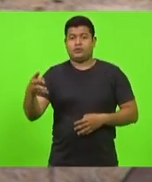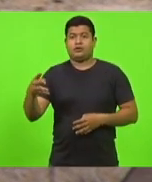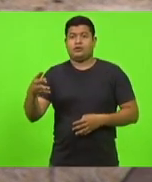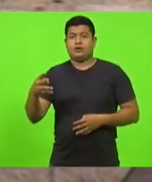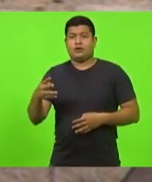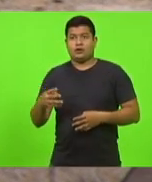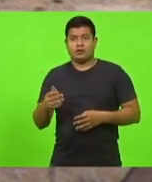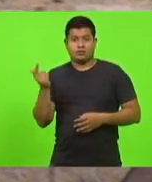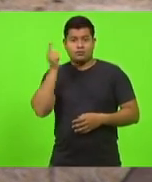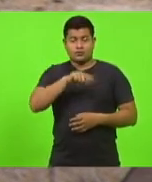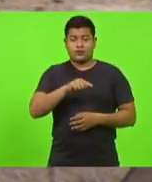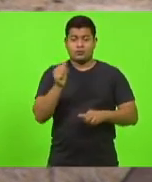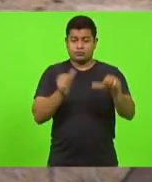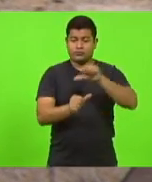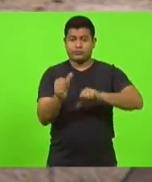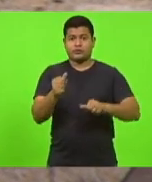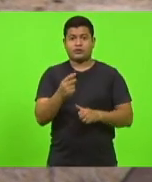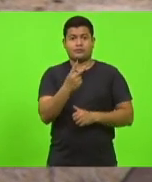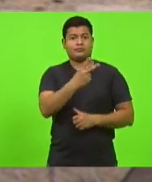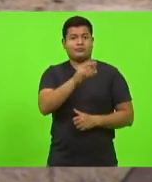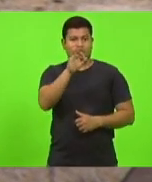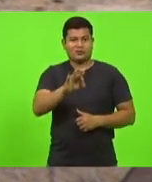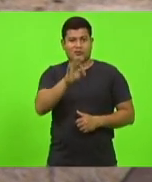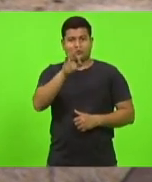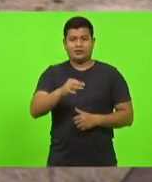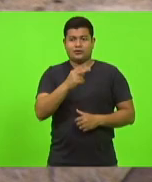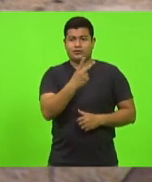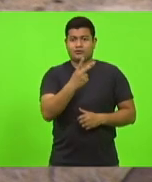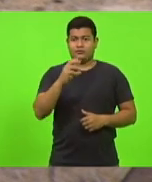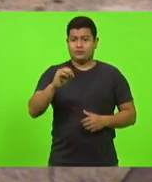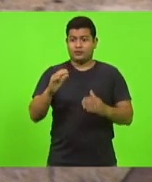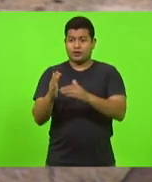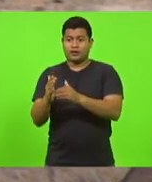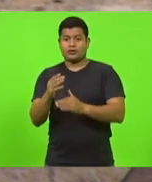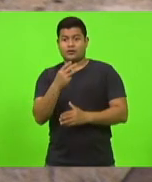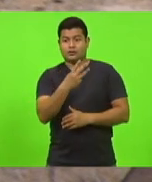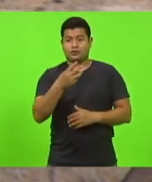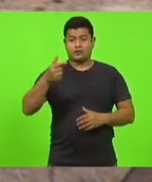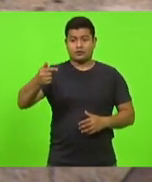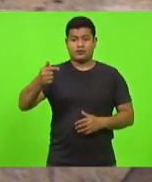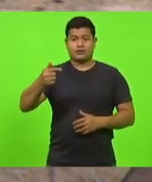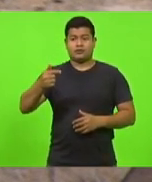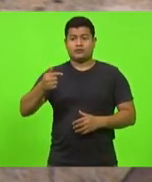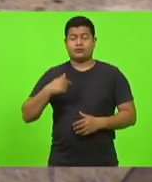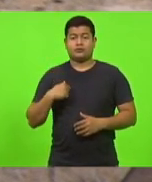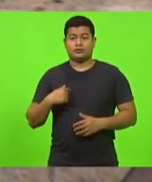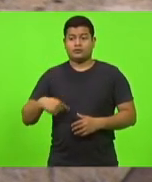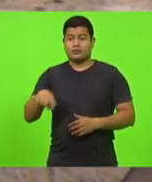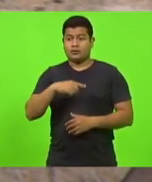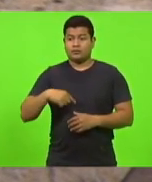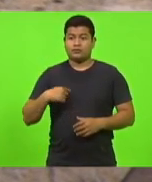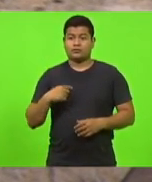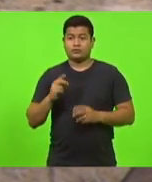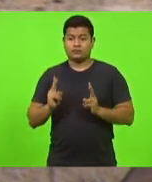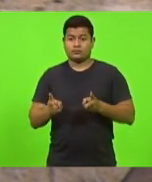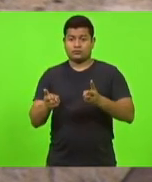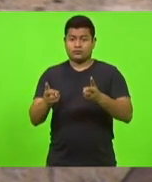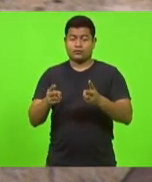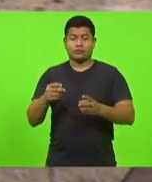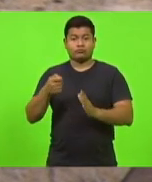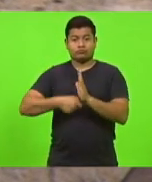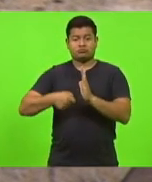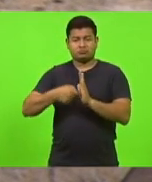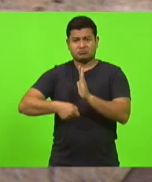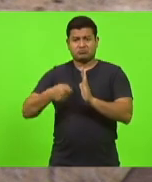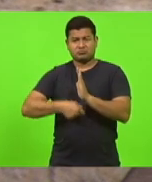20 a 37, e isso foi o que foi possível nesse momento. E vamos continuar cobrando. Então, por isso,